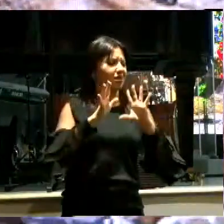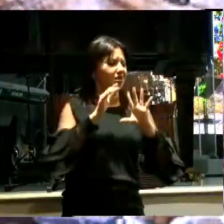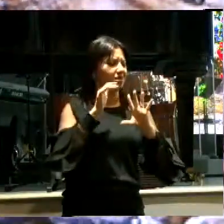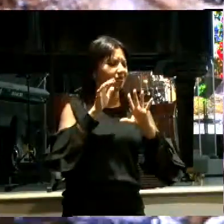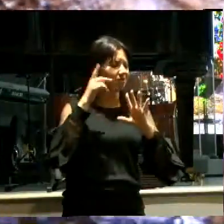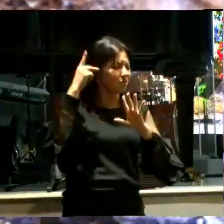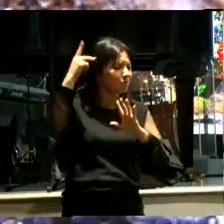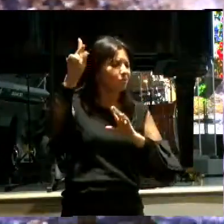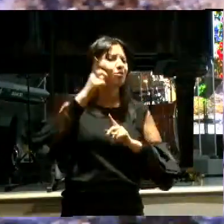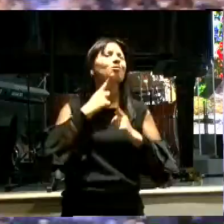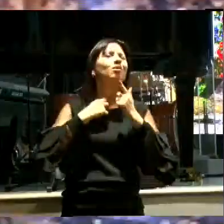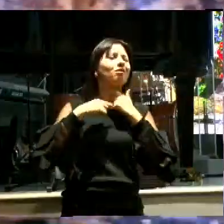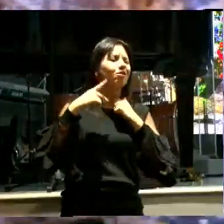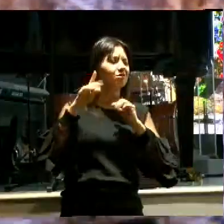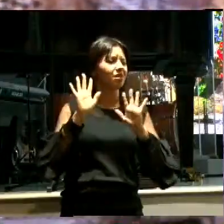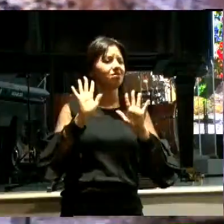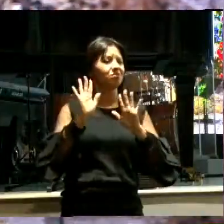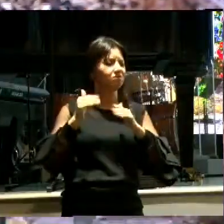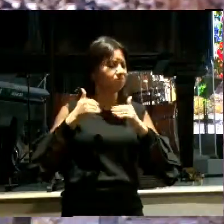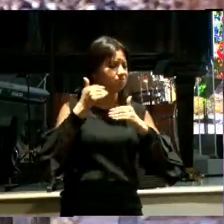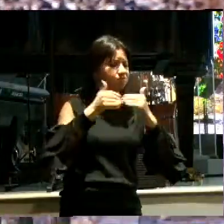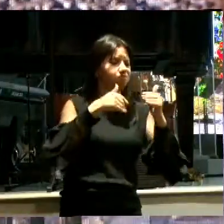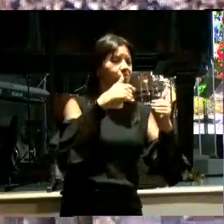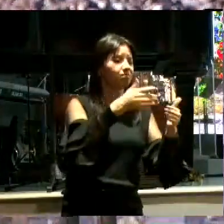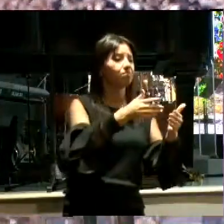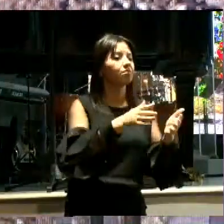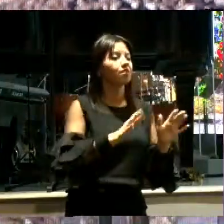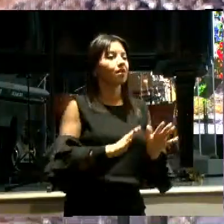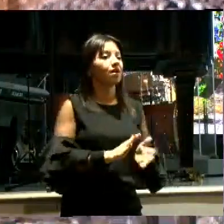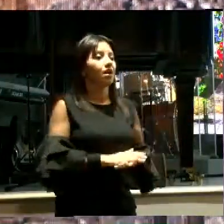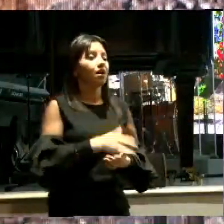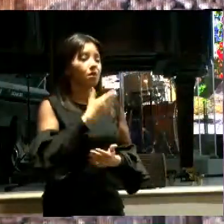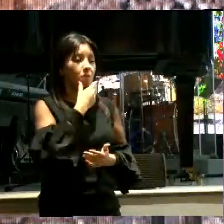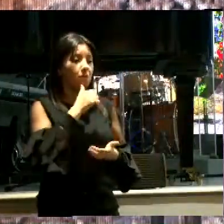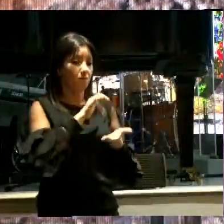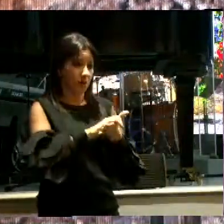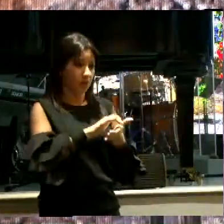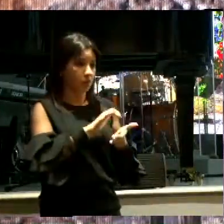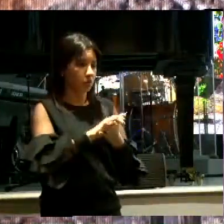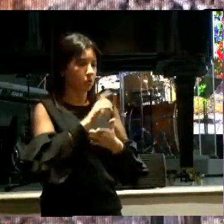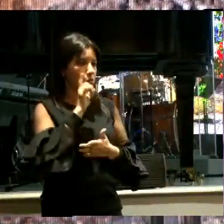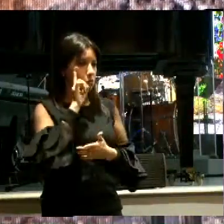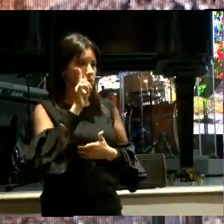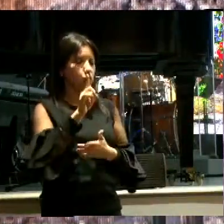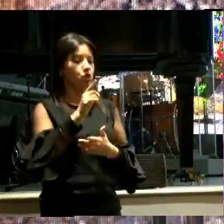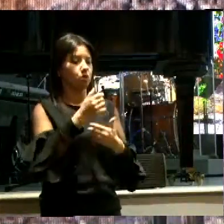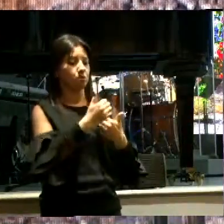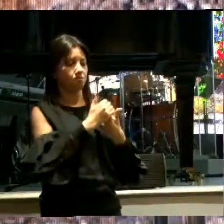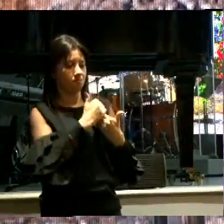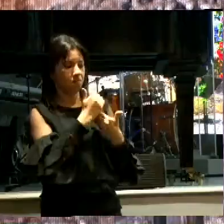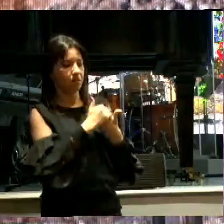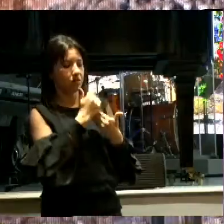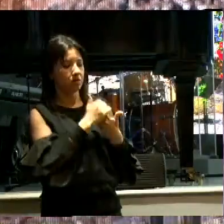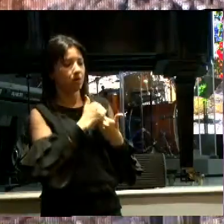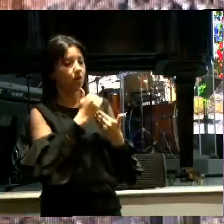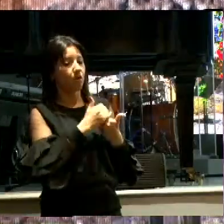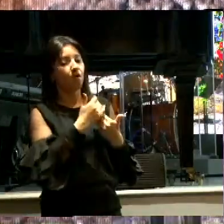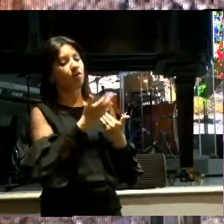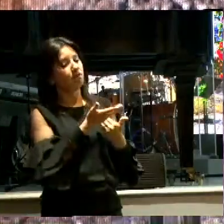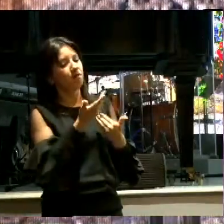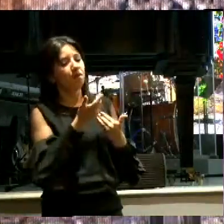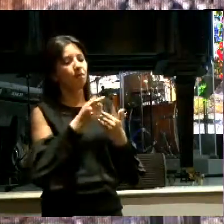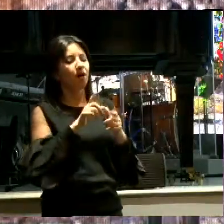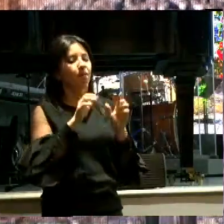pregar, até que um dia ele chegou para mim, ele falou assim: Mary, hoje vai ter um culto especial, eles querem me fazer, eu acho que